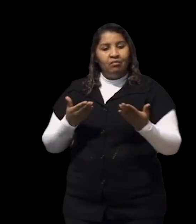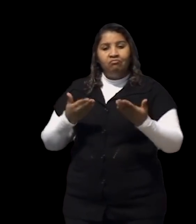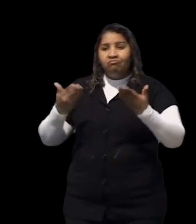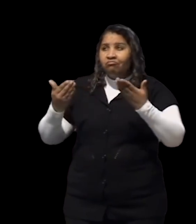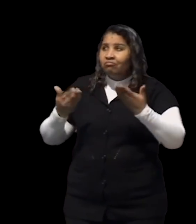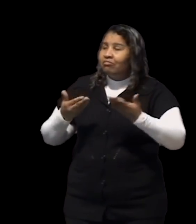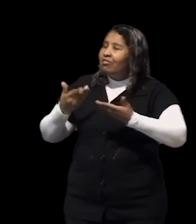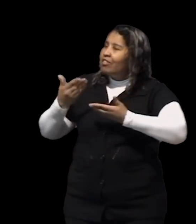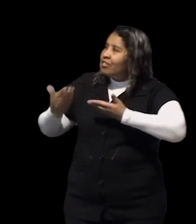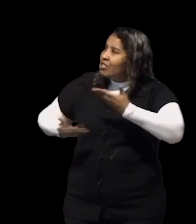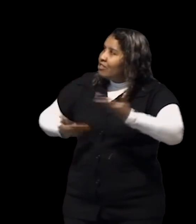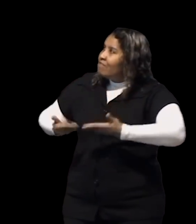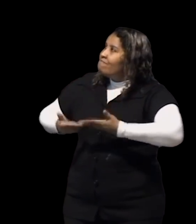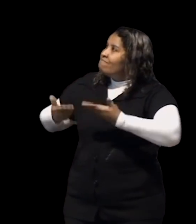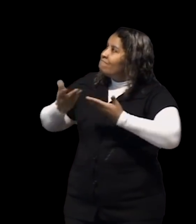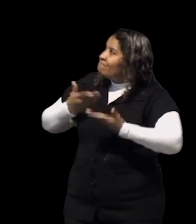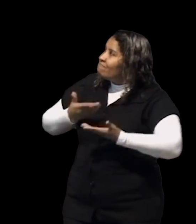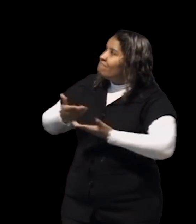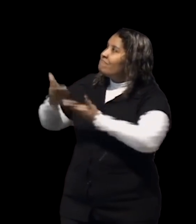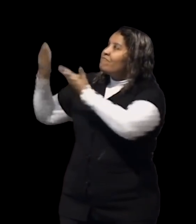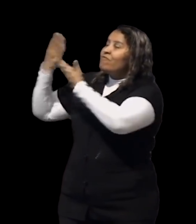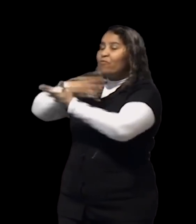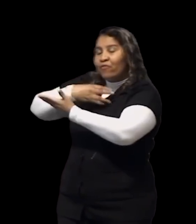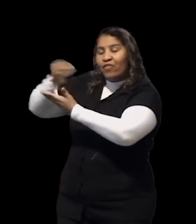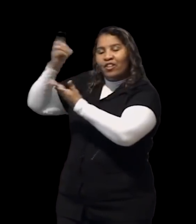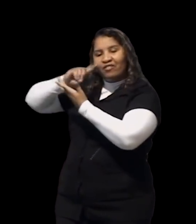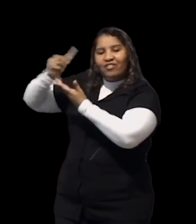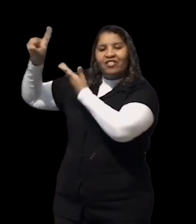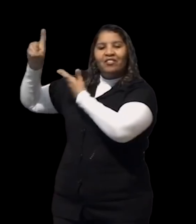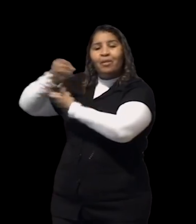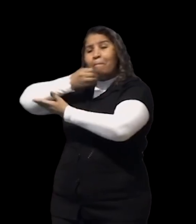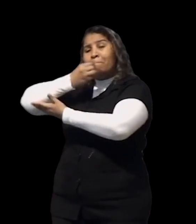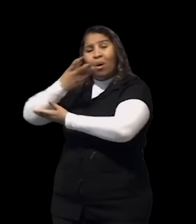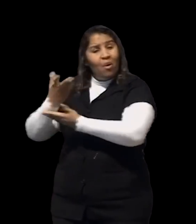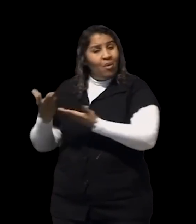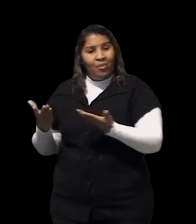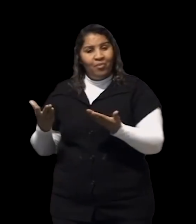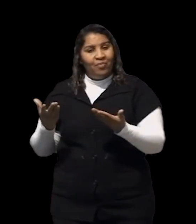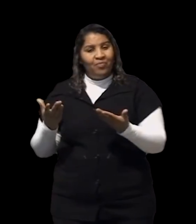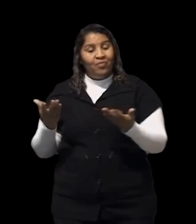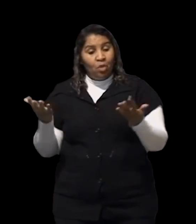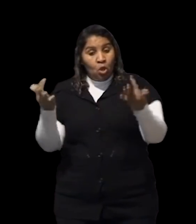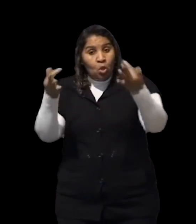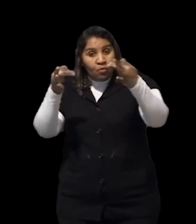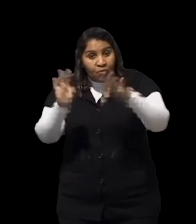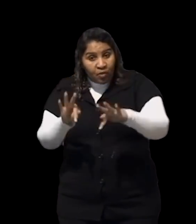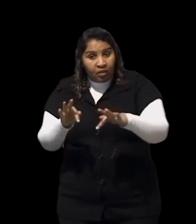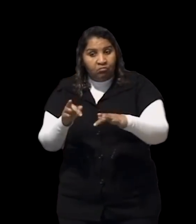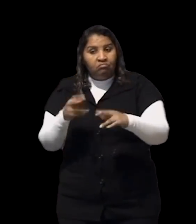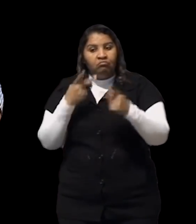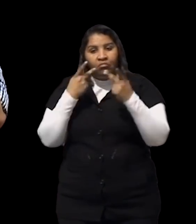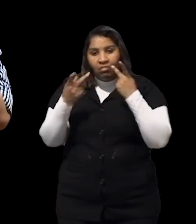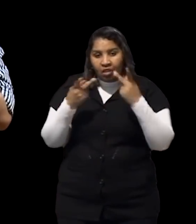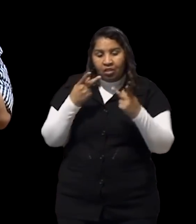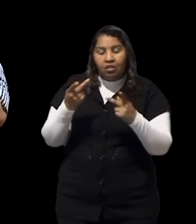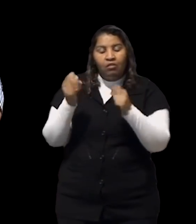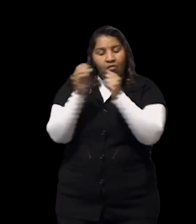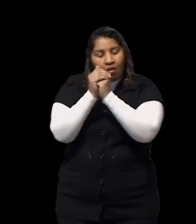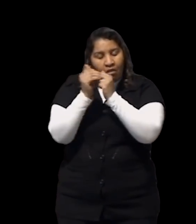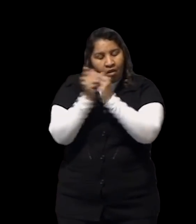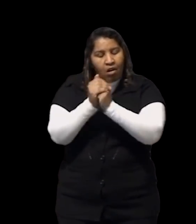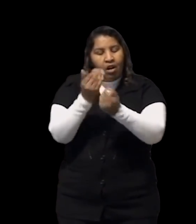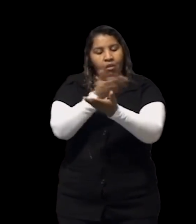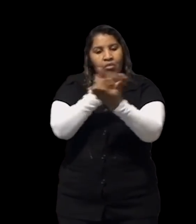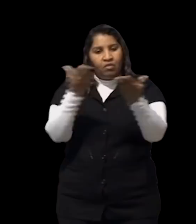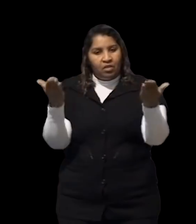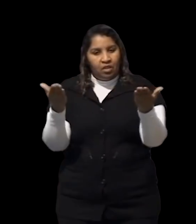que nós temos como filhos quando terminar essa ministração eu vou orar por vocês ainda vocês vão